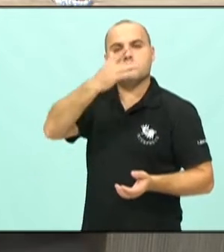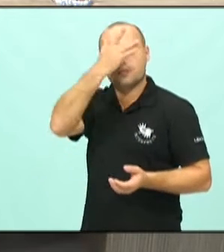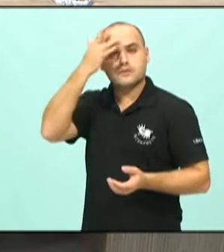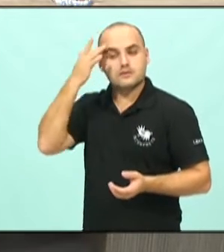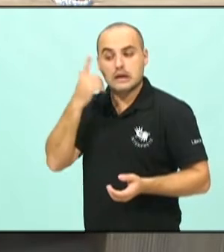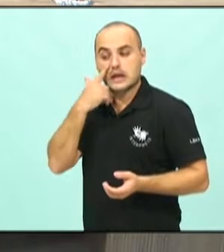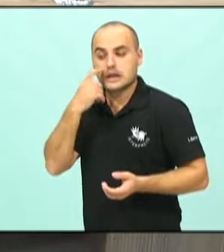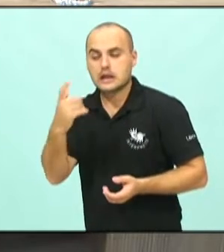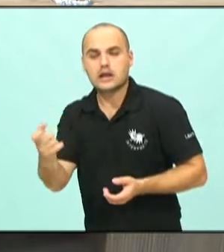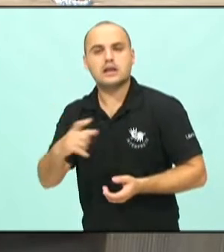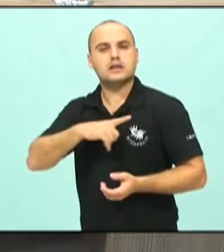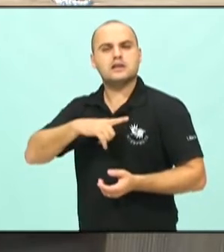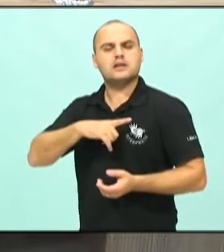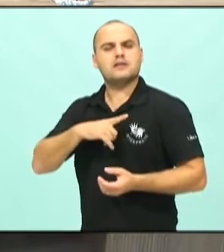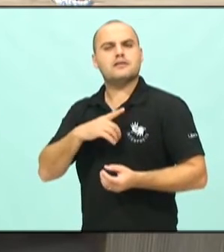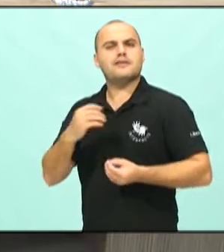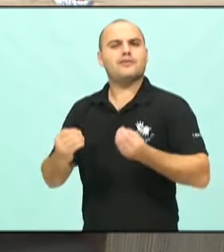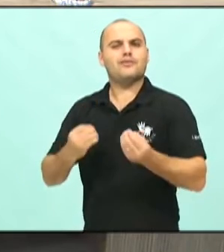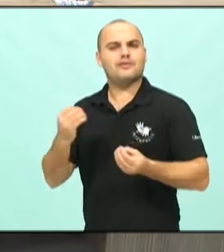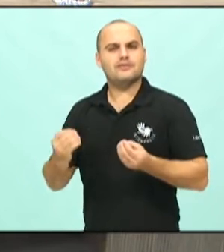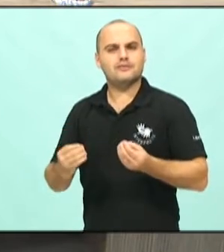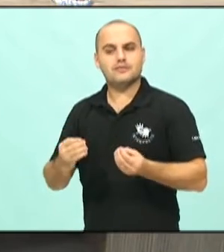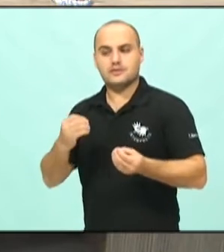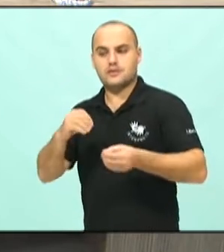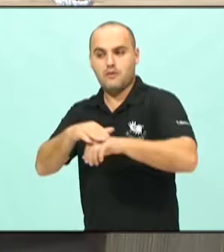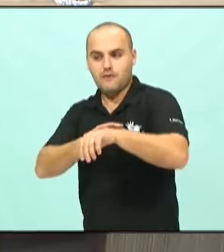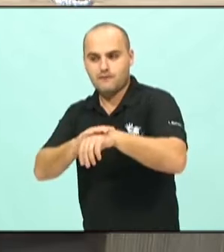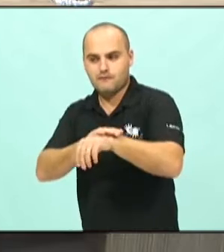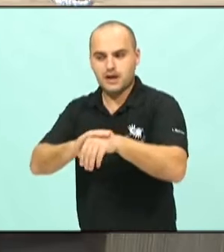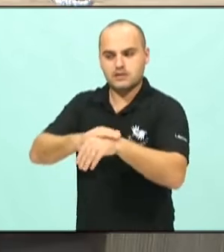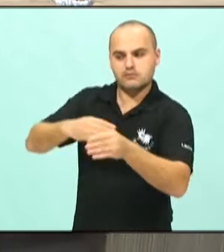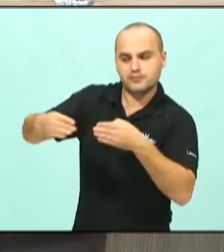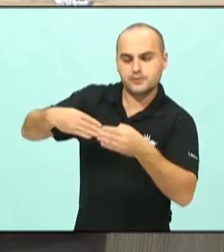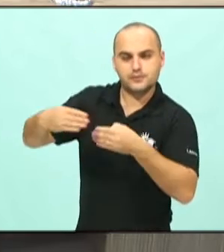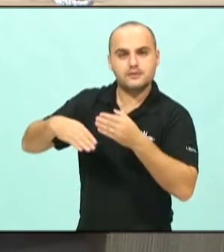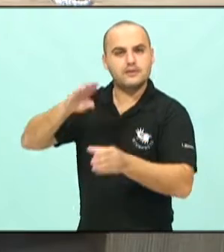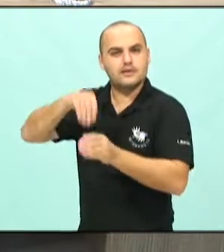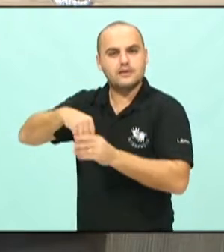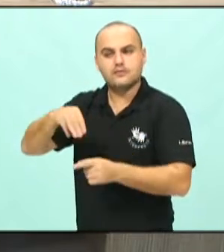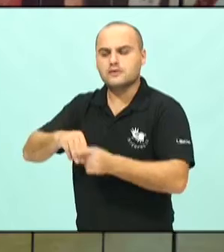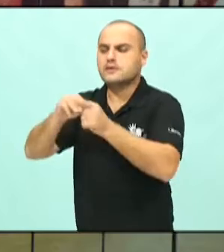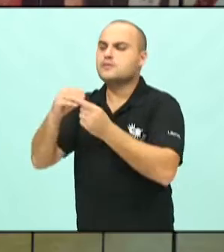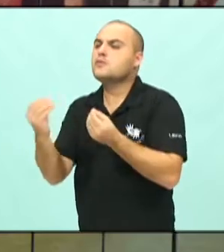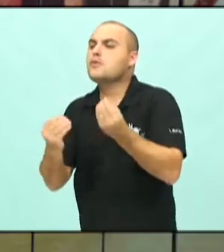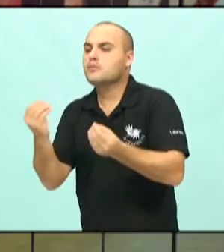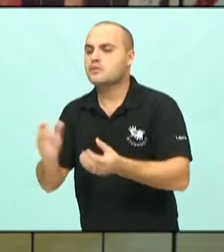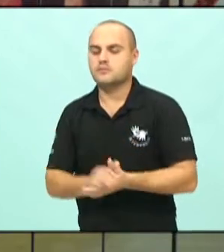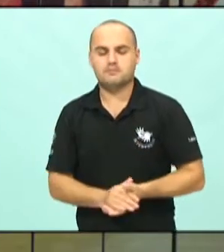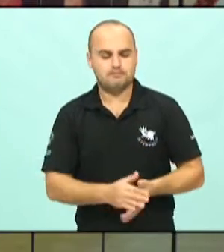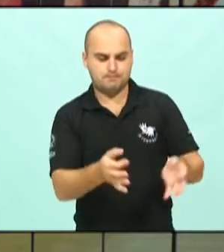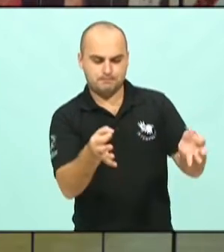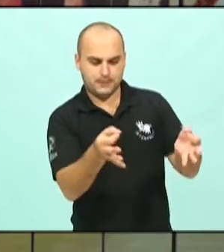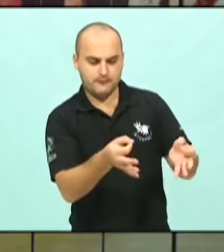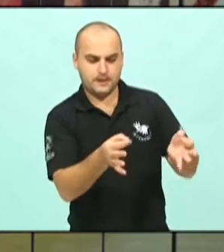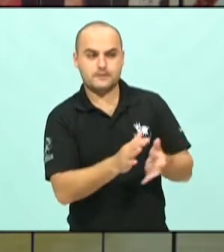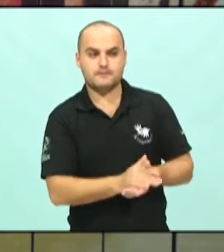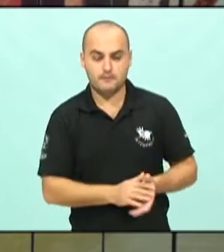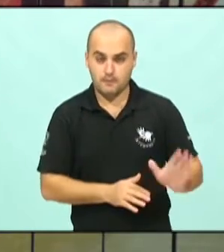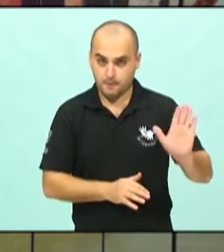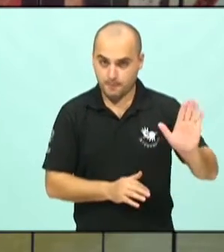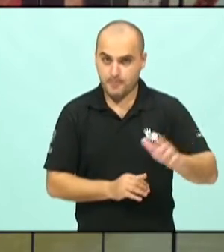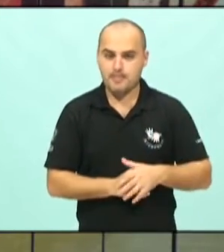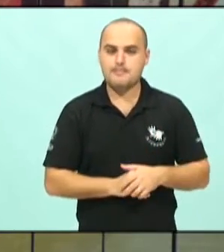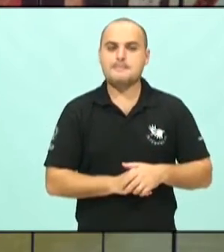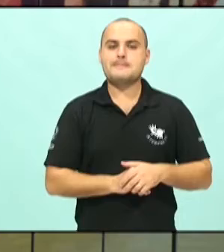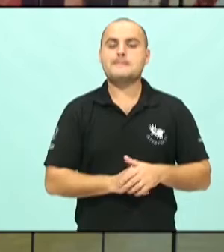interesse também e ter esse diálogo com o município. Perfeito, Maurício. Assim, nós estamos preparando,